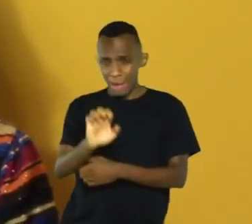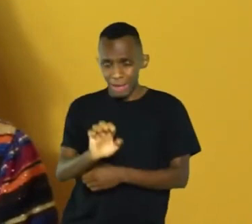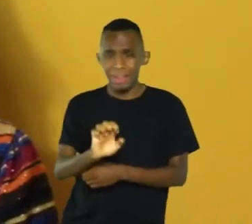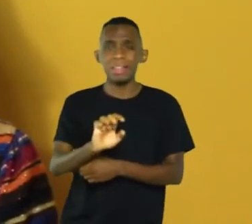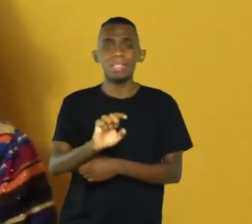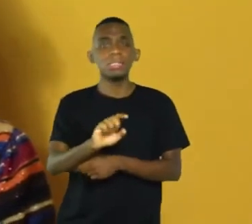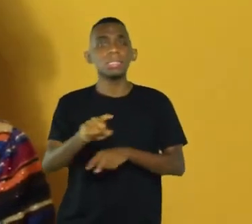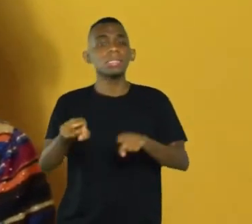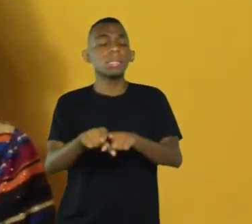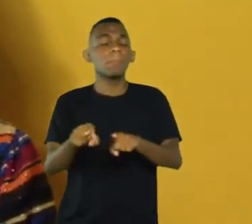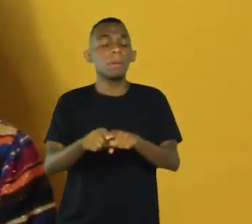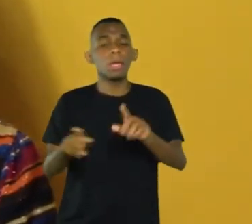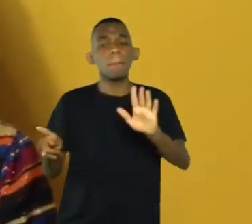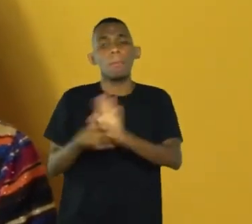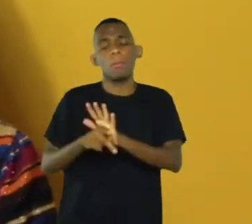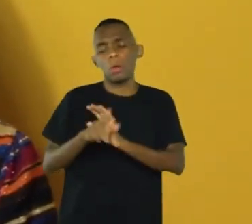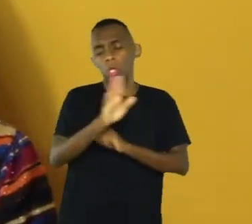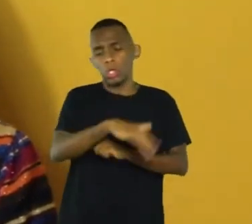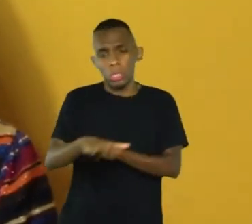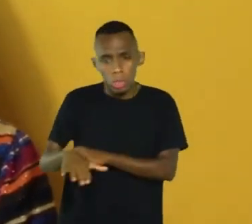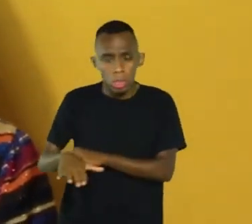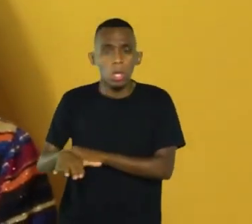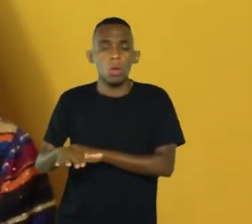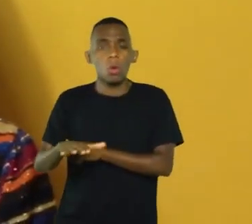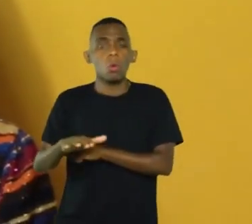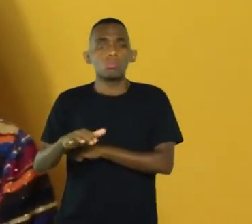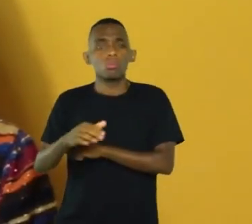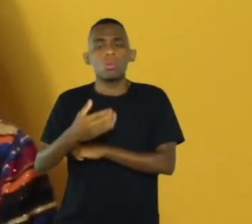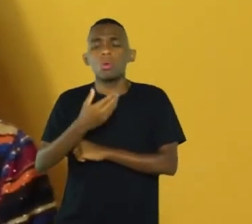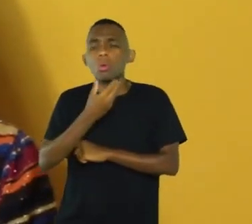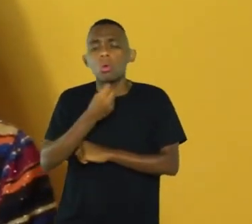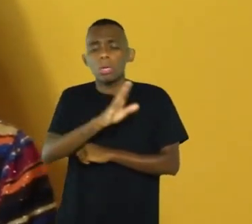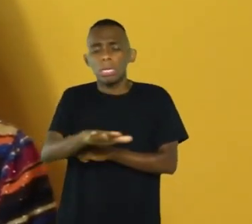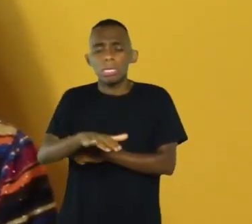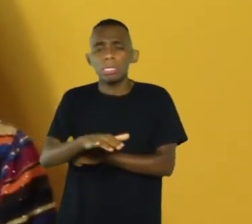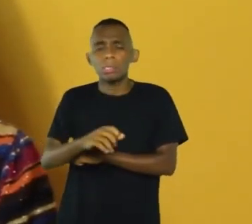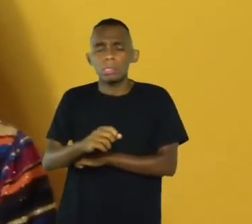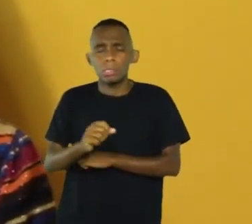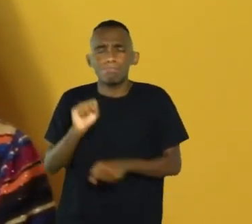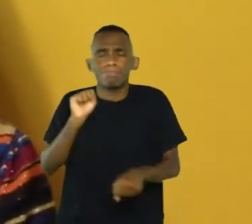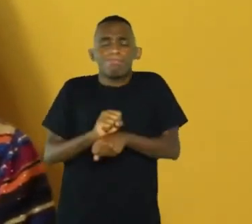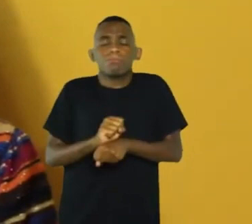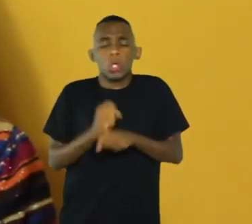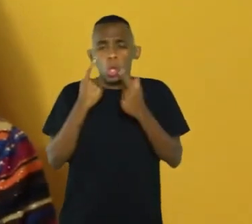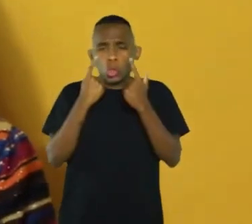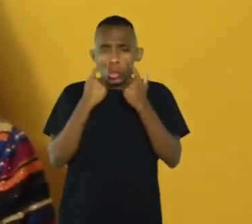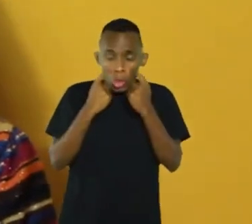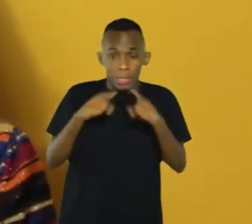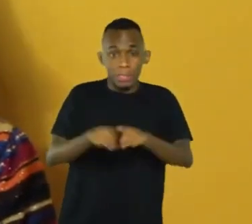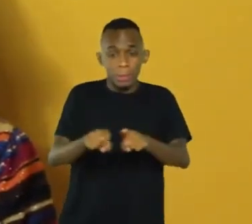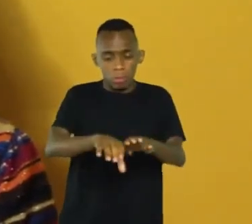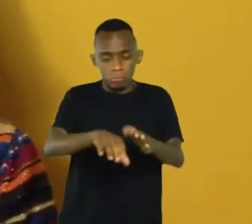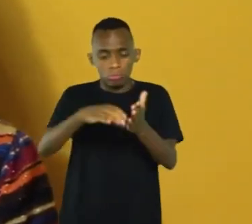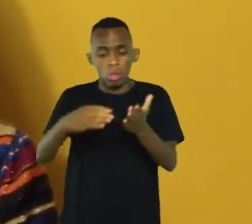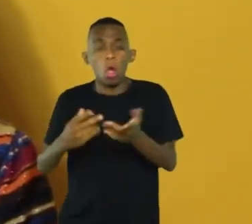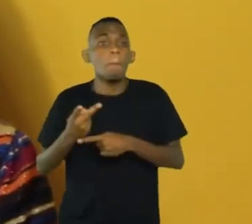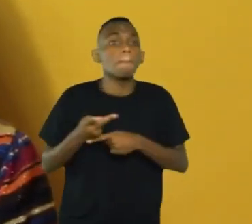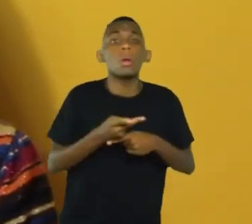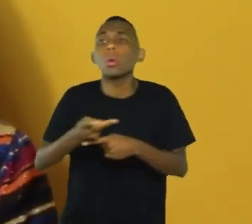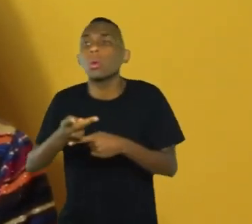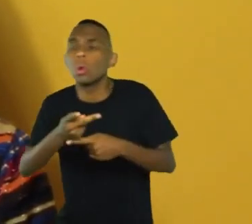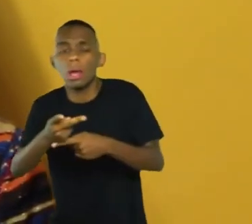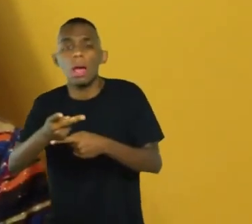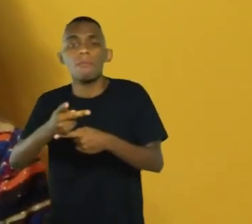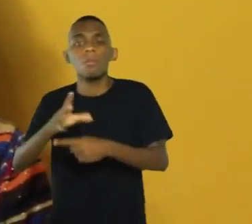o infantil O Menino que Engoliu o Choro, o livro de crônica Procurava o Amor em Jardins de